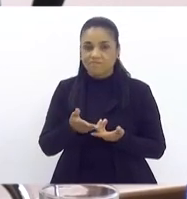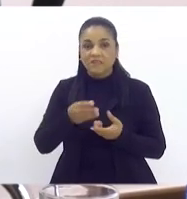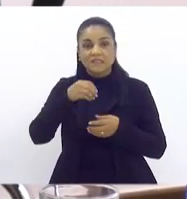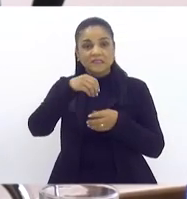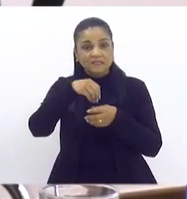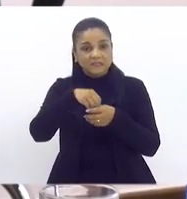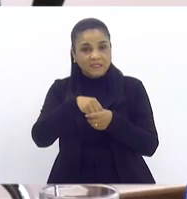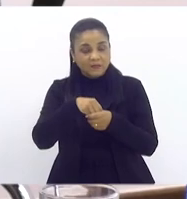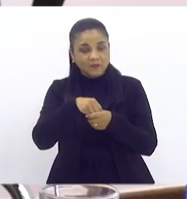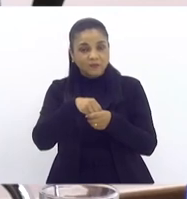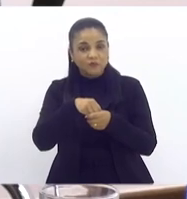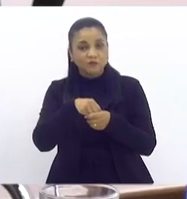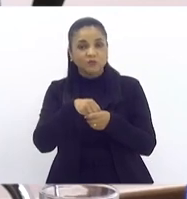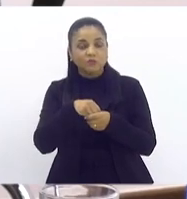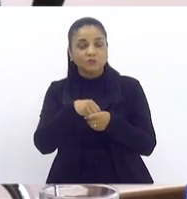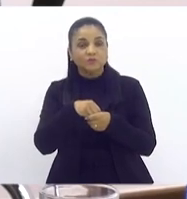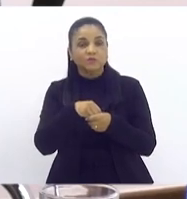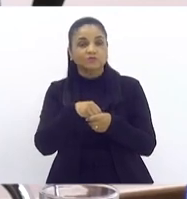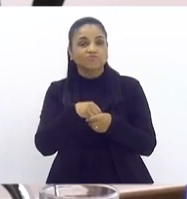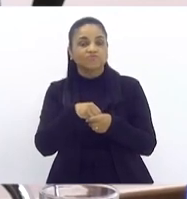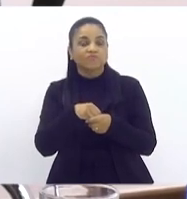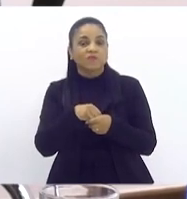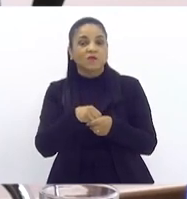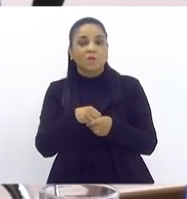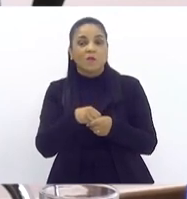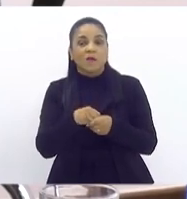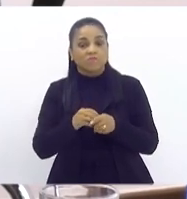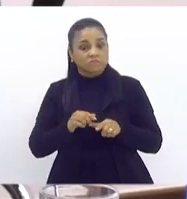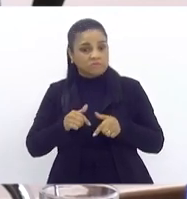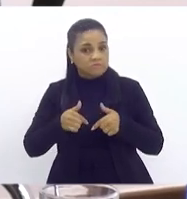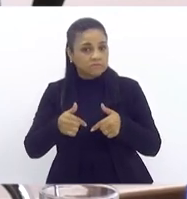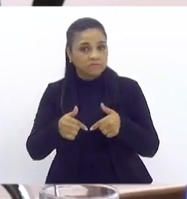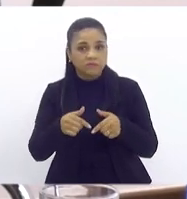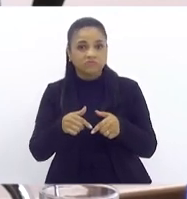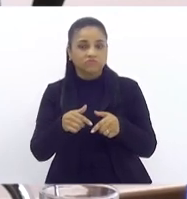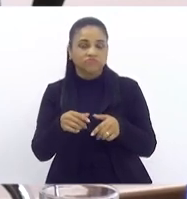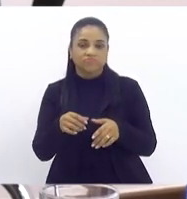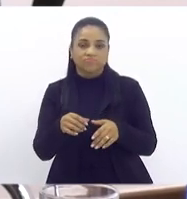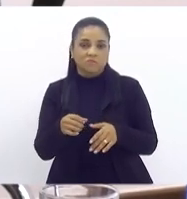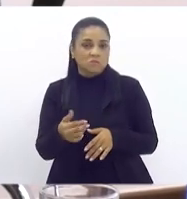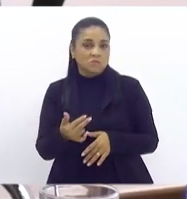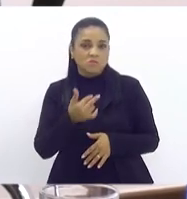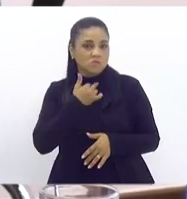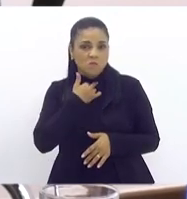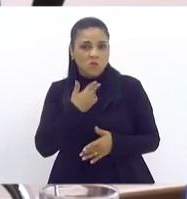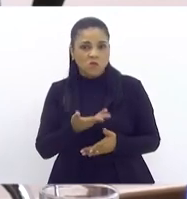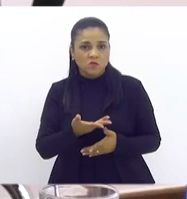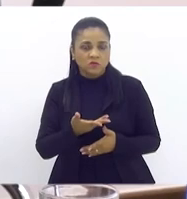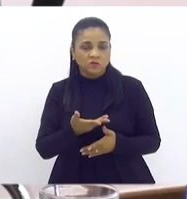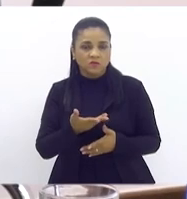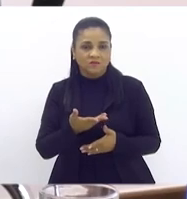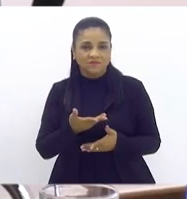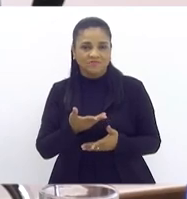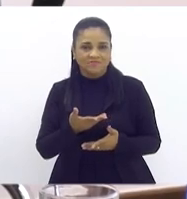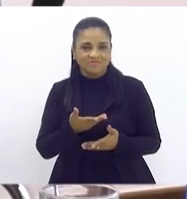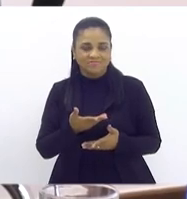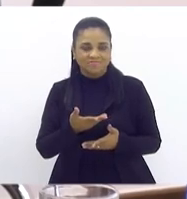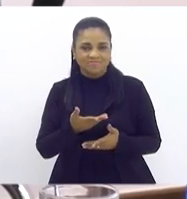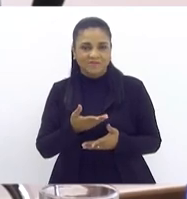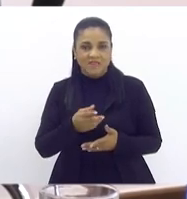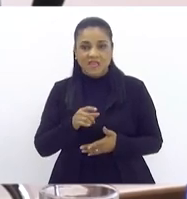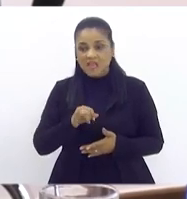uma prática policial absolutamente informal absolutamente ilegal não é eh porque